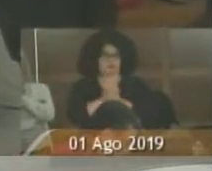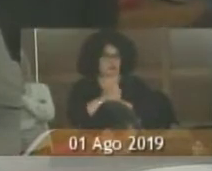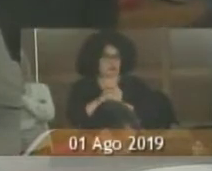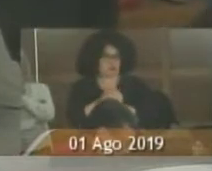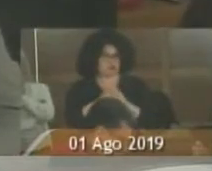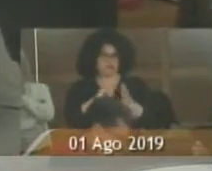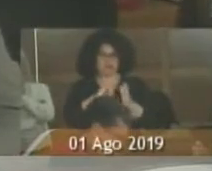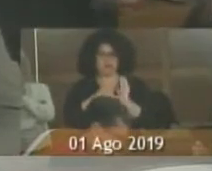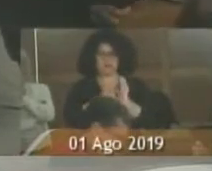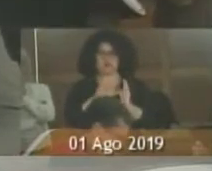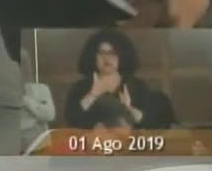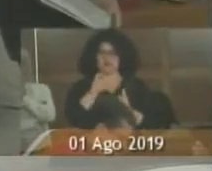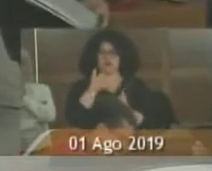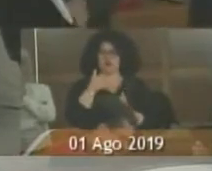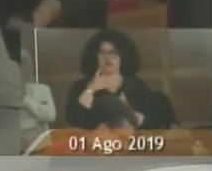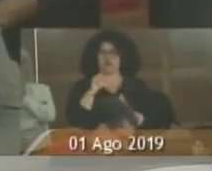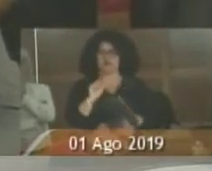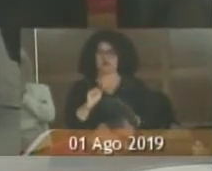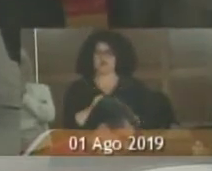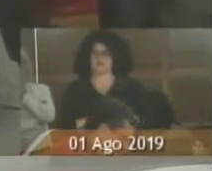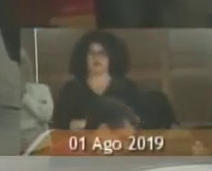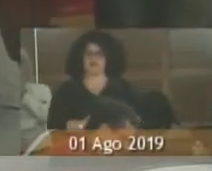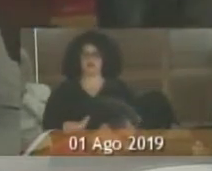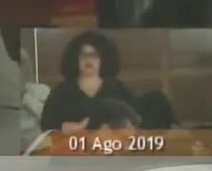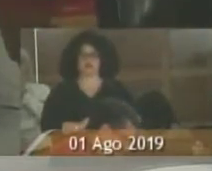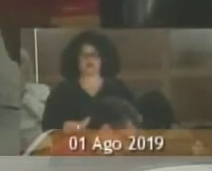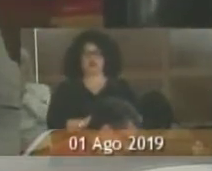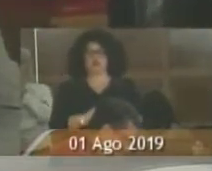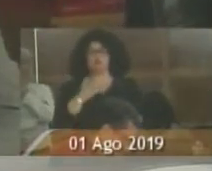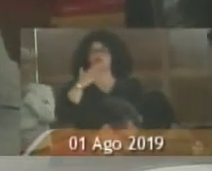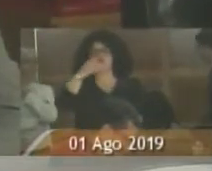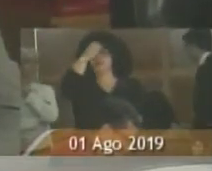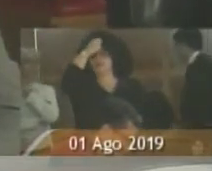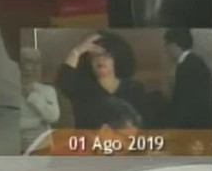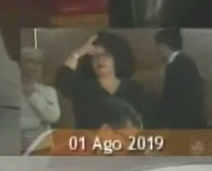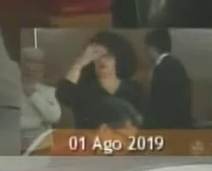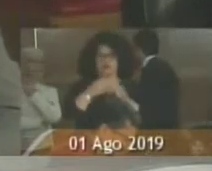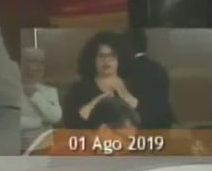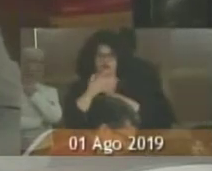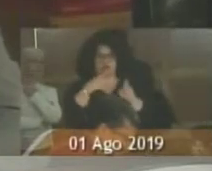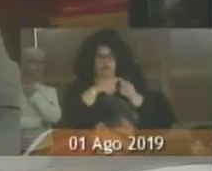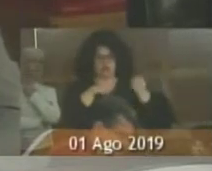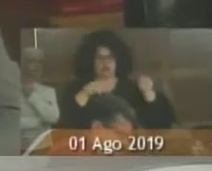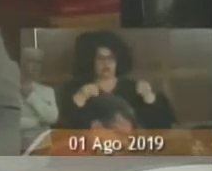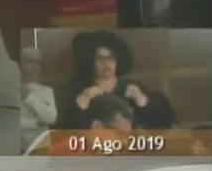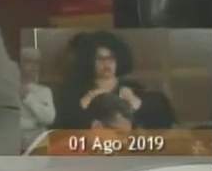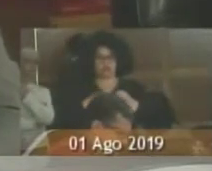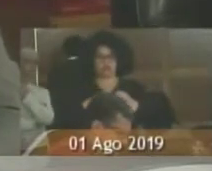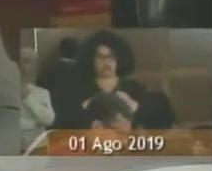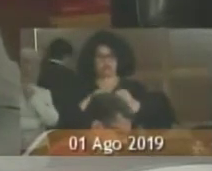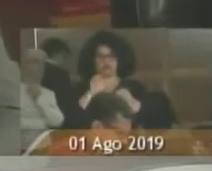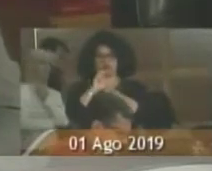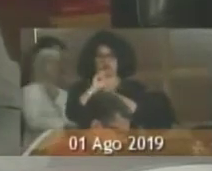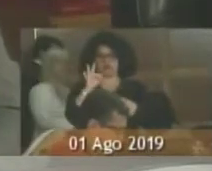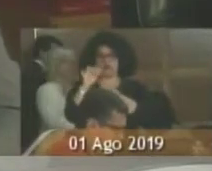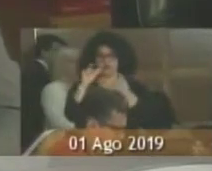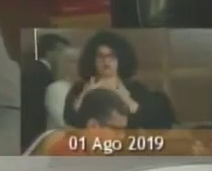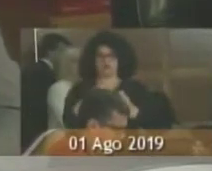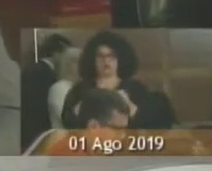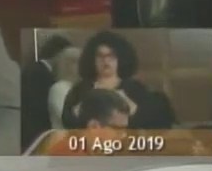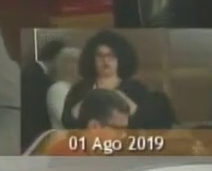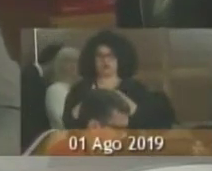Indicação 2080, indicando ao prefeito a construção de salas para demanda de pacientes no posto de saúde na BR-101, bairro